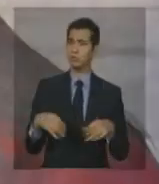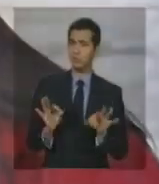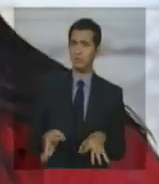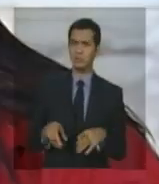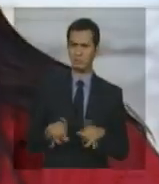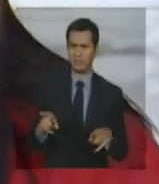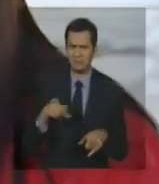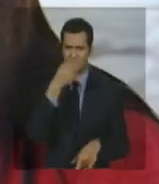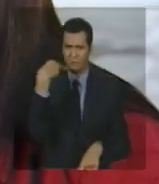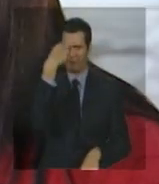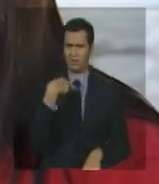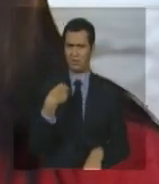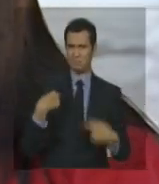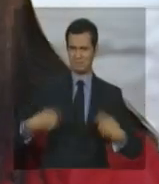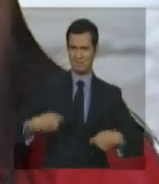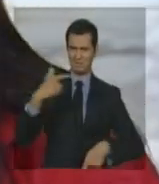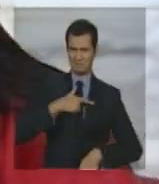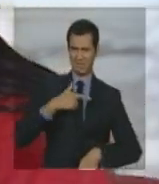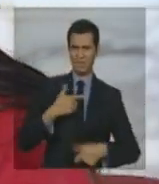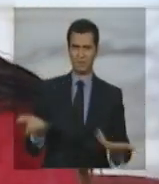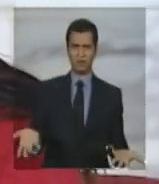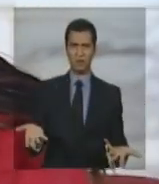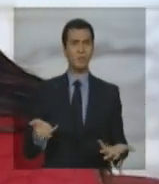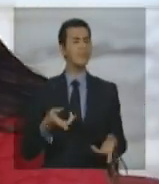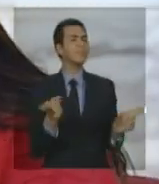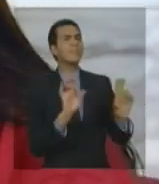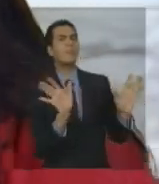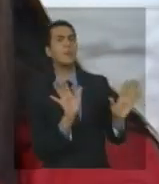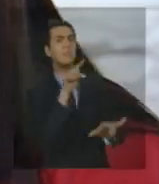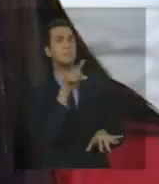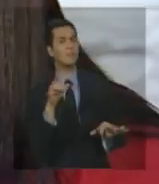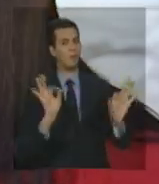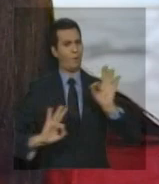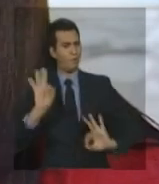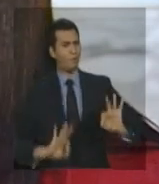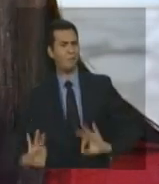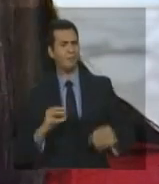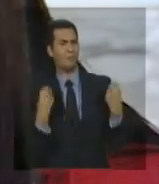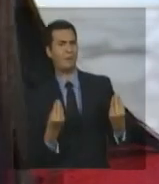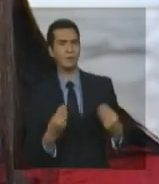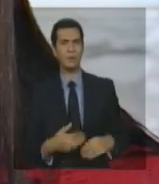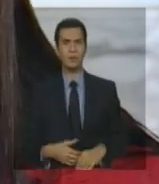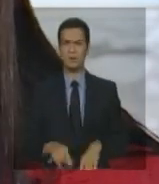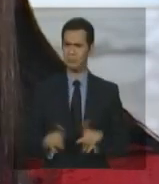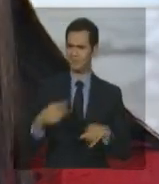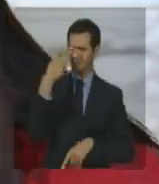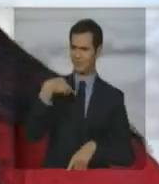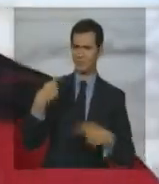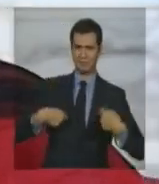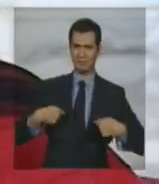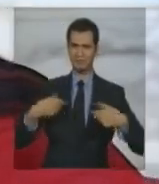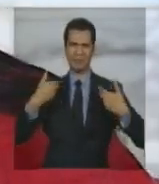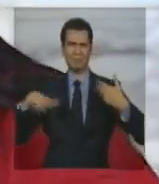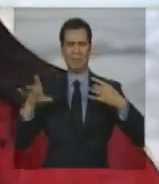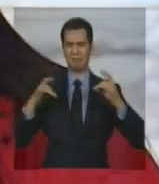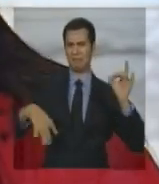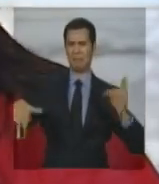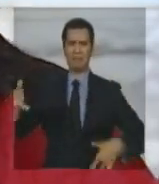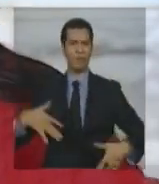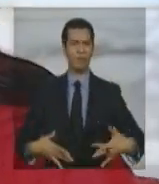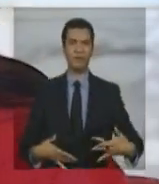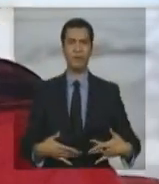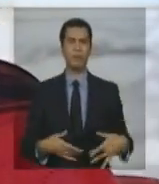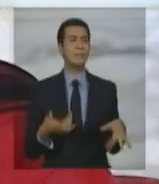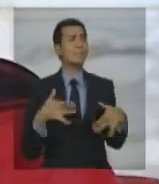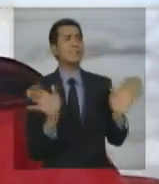feia? Não é isso que eu quero dizer. É que você está tão bem arrumada. Sim, mas uma pessoa cega tem que ser maltrapilha? Não! Ia ficando